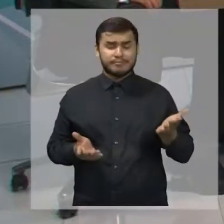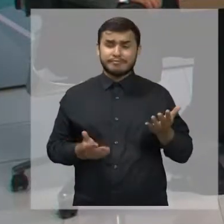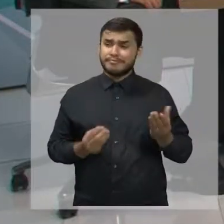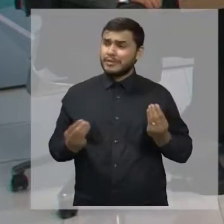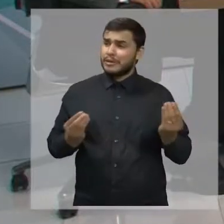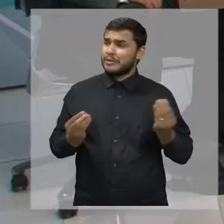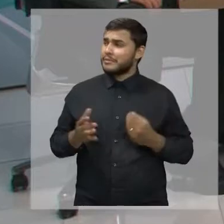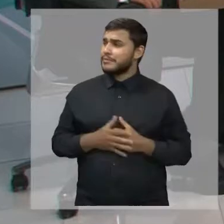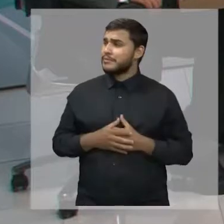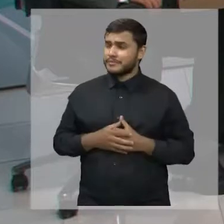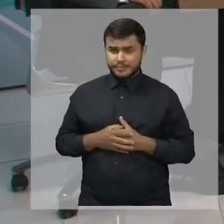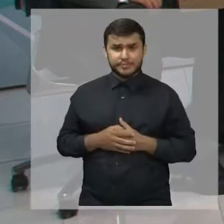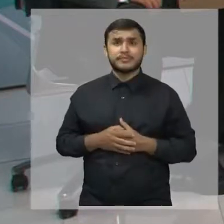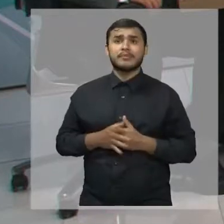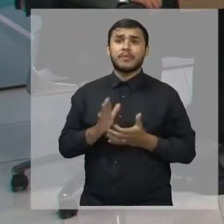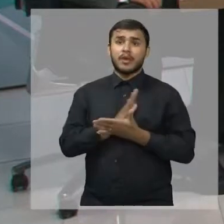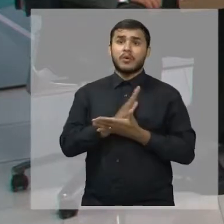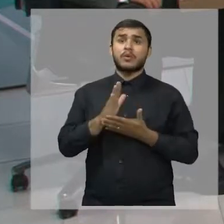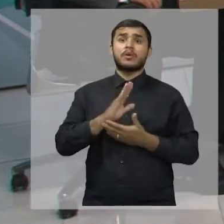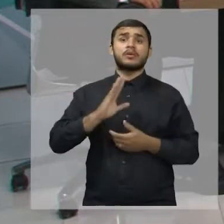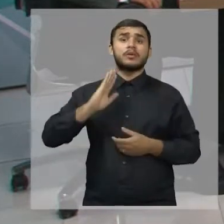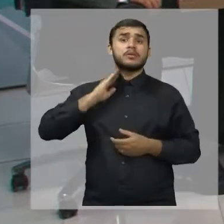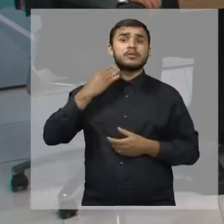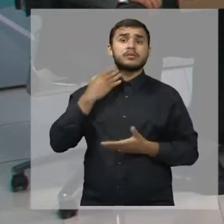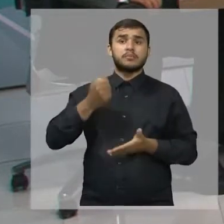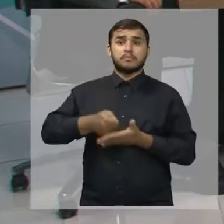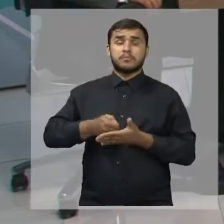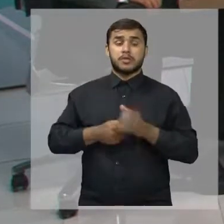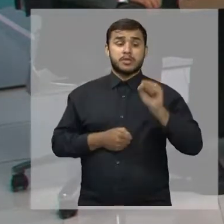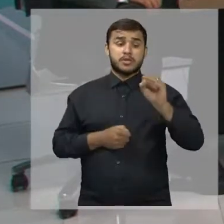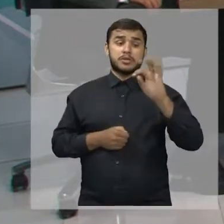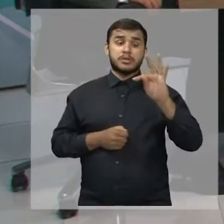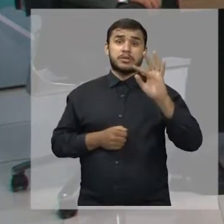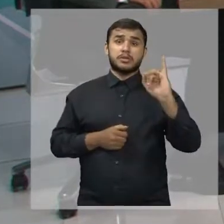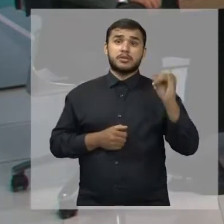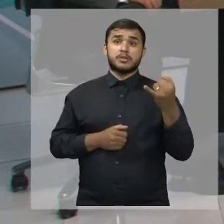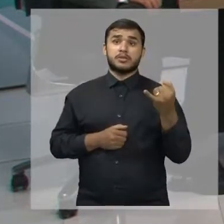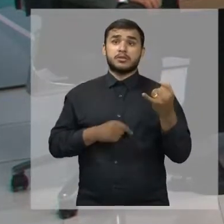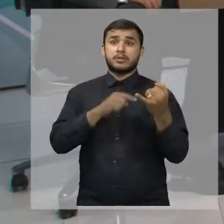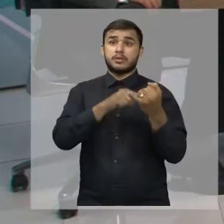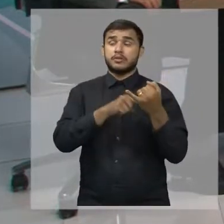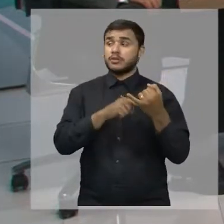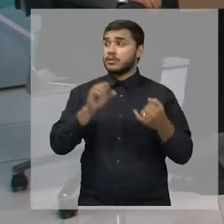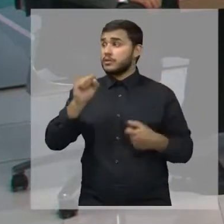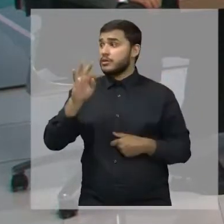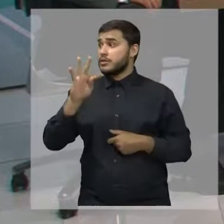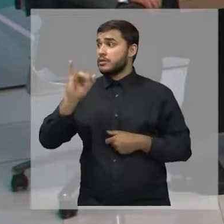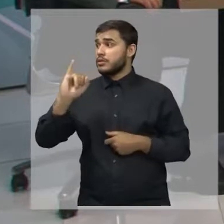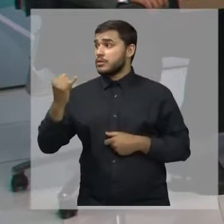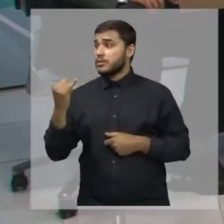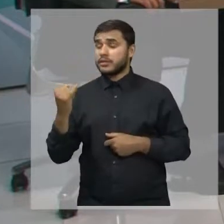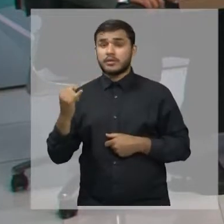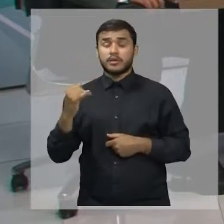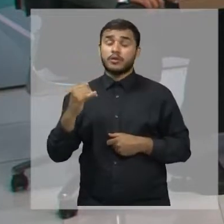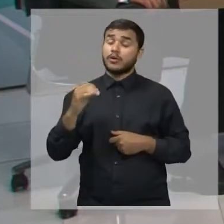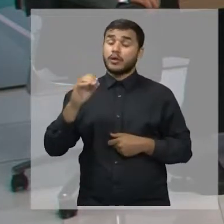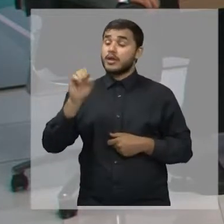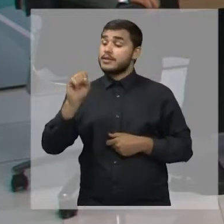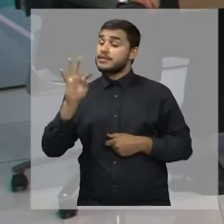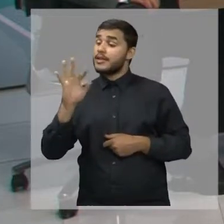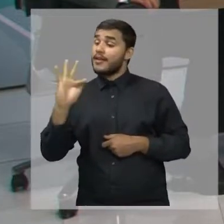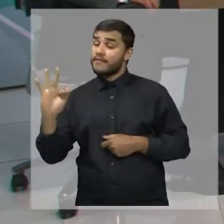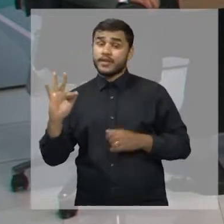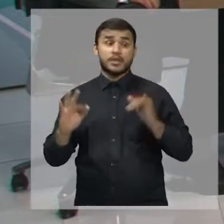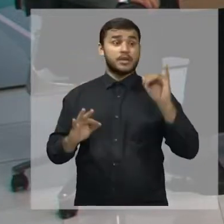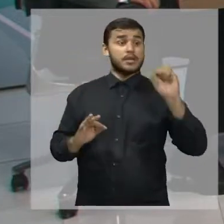vi alguns ministros em off dizendo, então o STJ que vai ser o rei da cocada. Já tem ciúme, né, do STF, agora com o STF. Eu acho